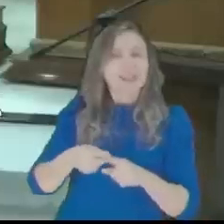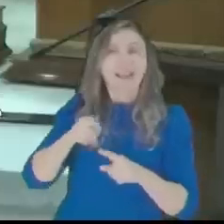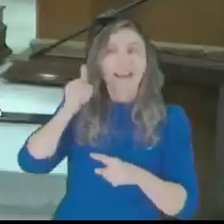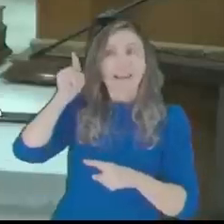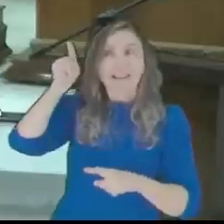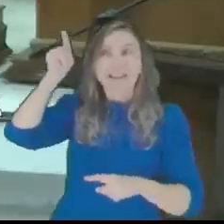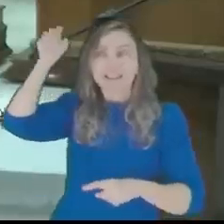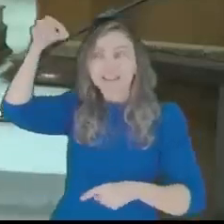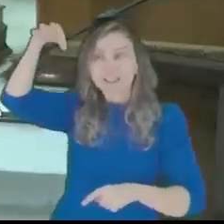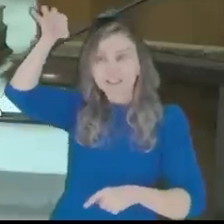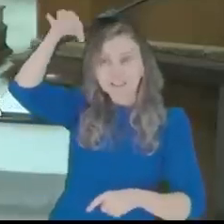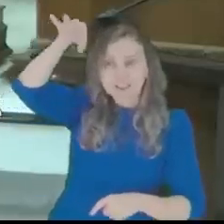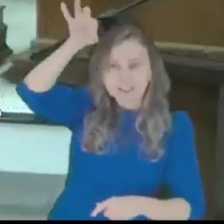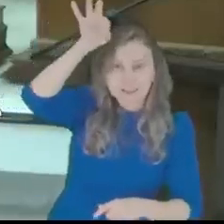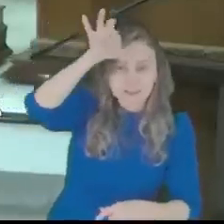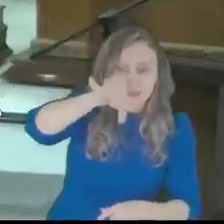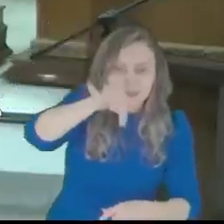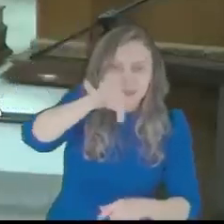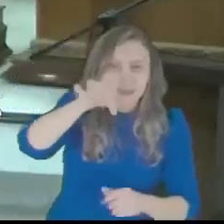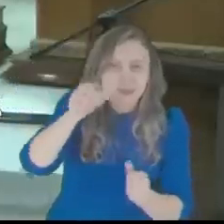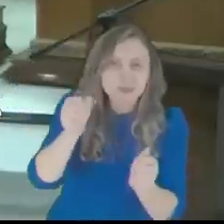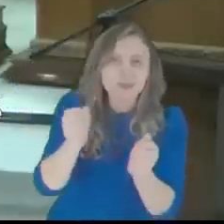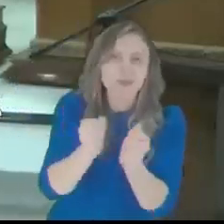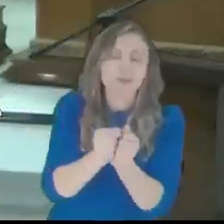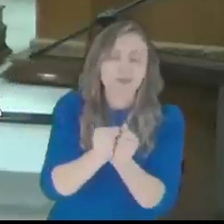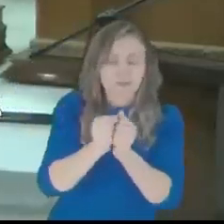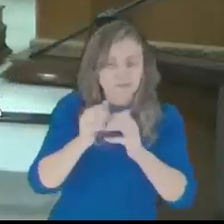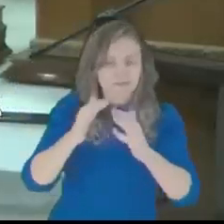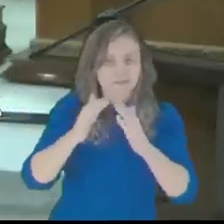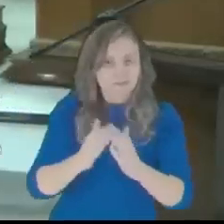convosco e estará em vós.